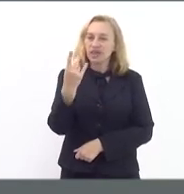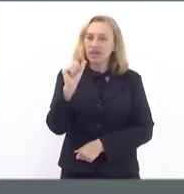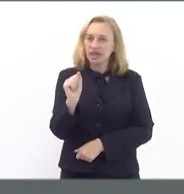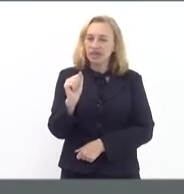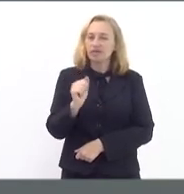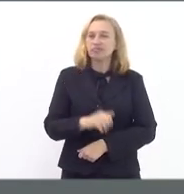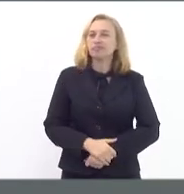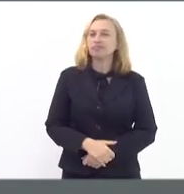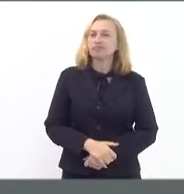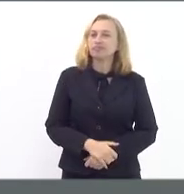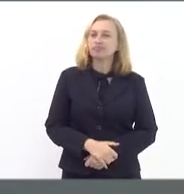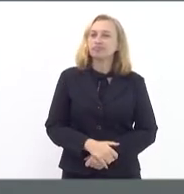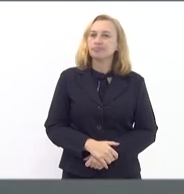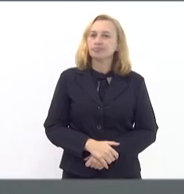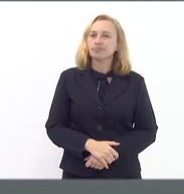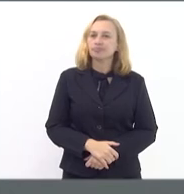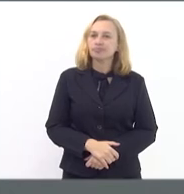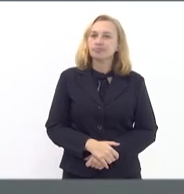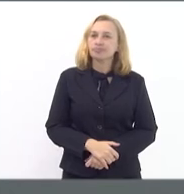Militar